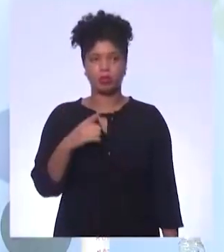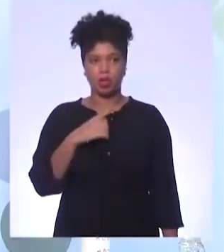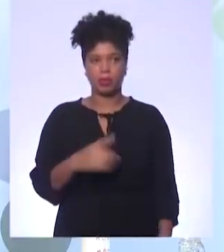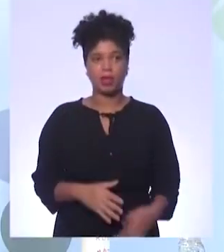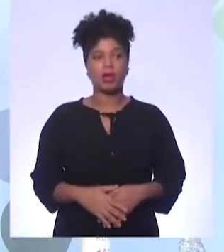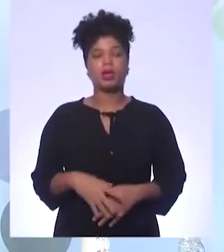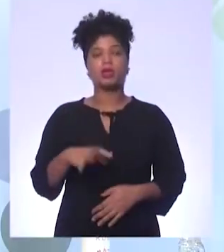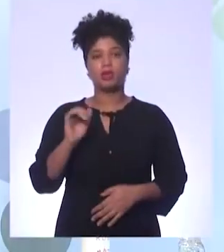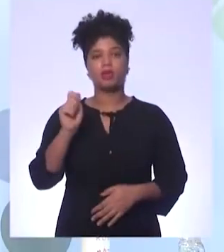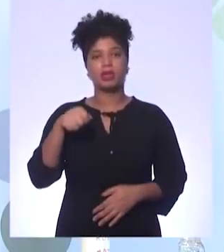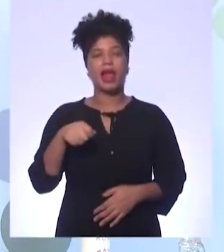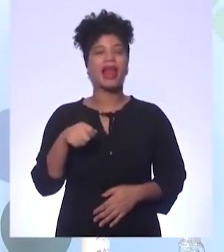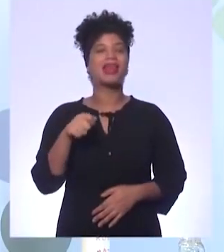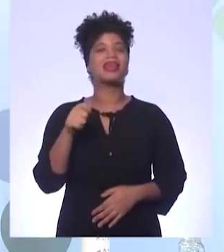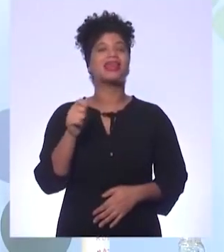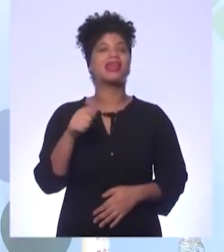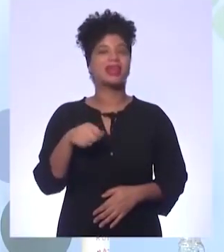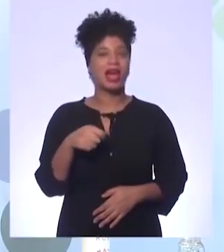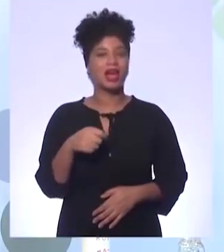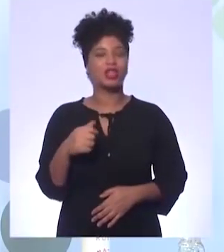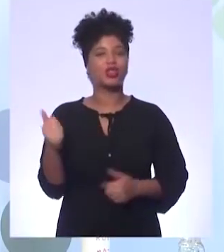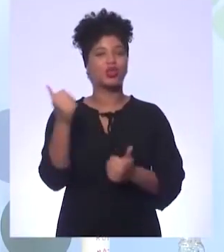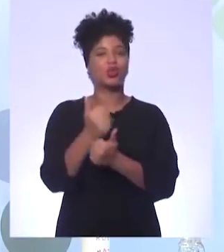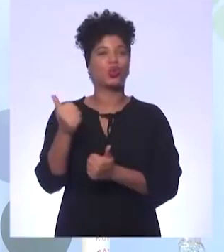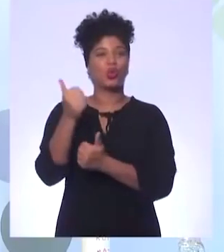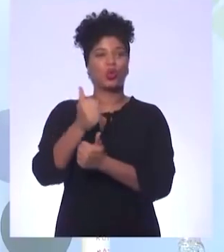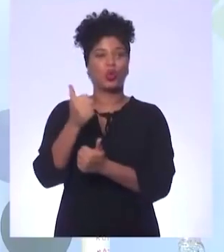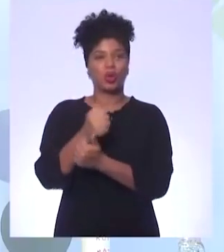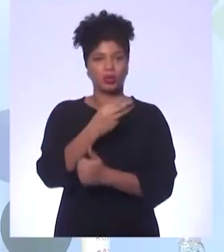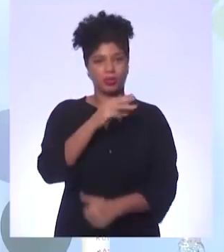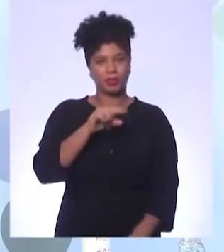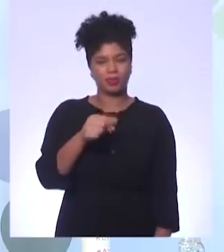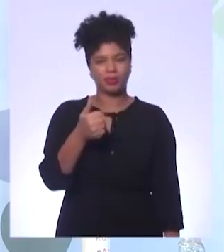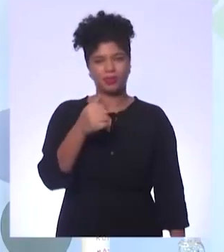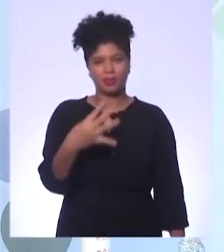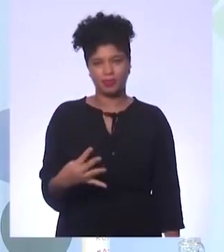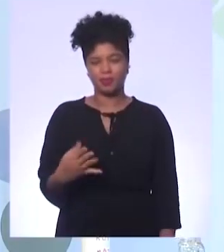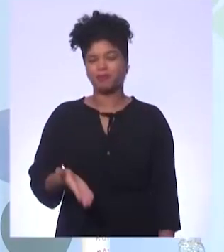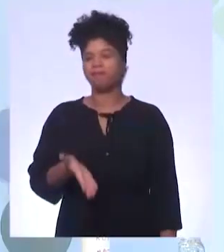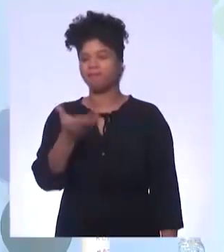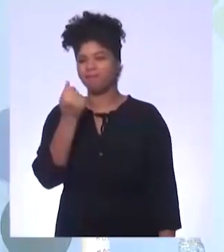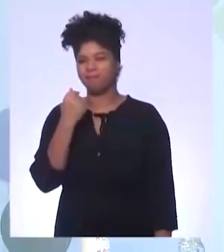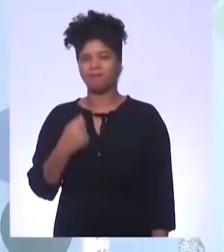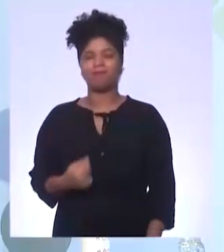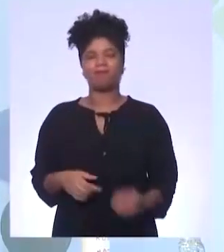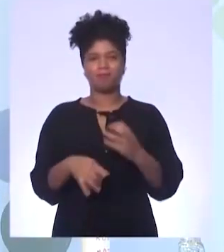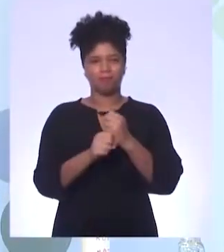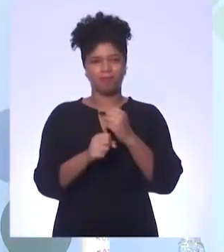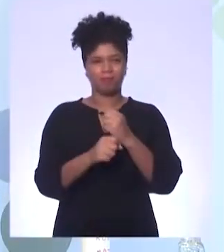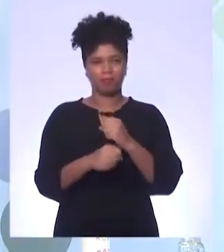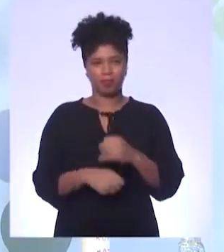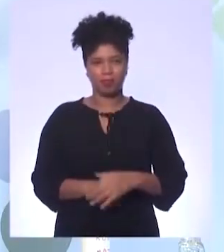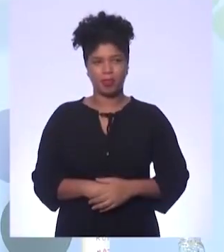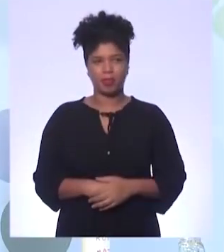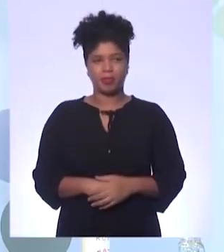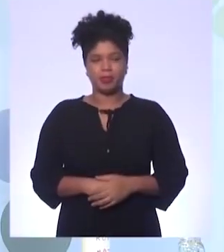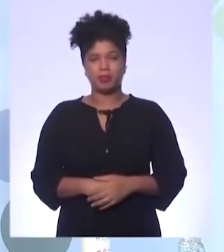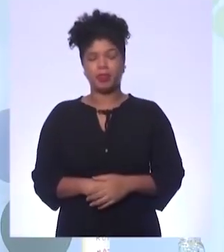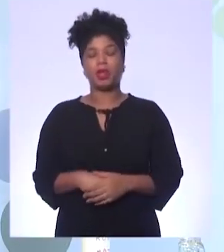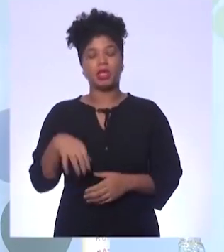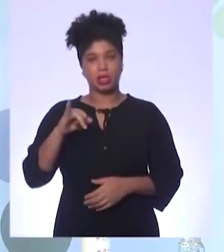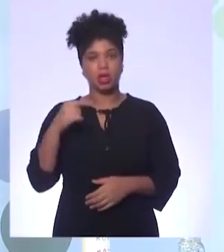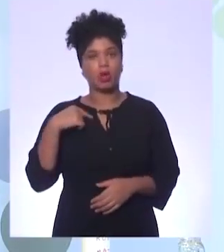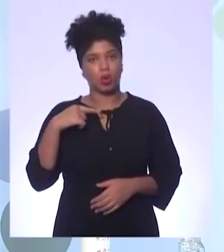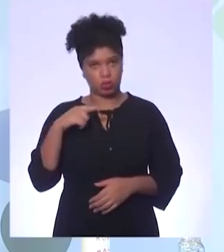para substituir o π, você coloca 3,14. Então, agora a gente vai calcular o comprimento conhecendo um raio. Sei o raio, coloco no